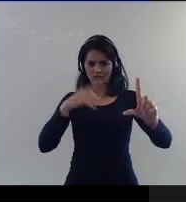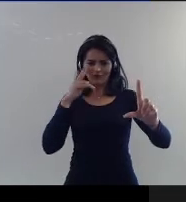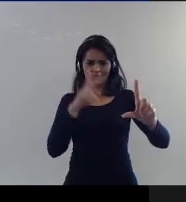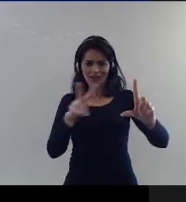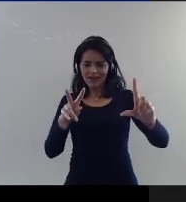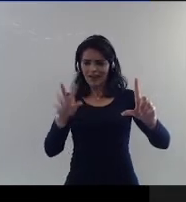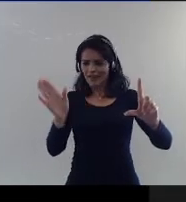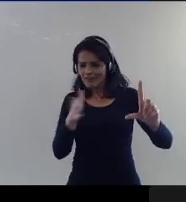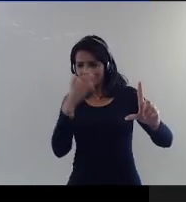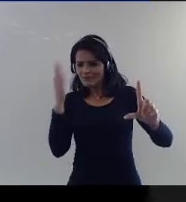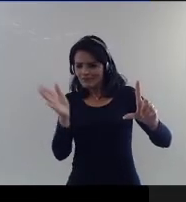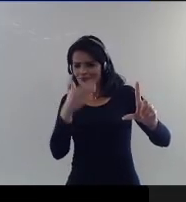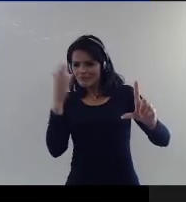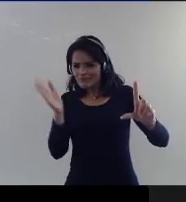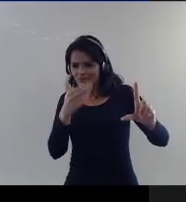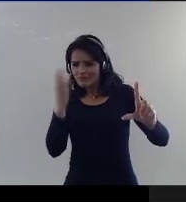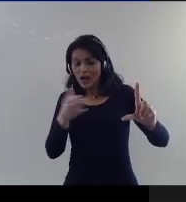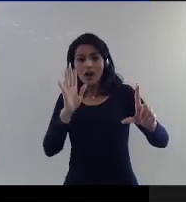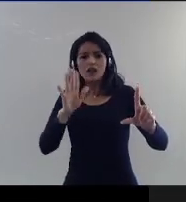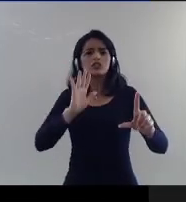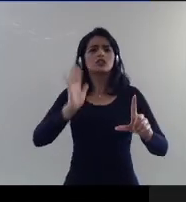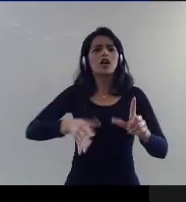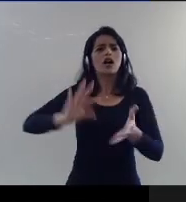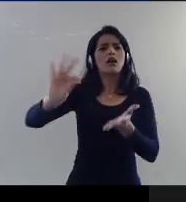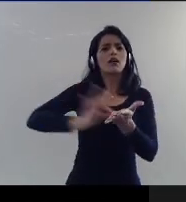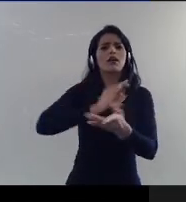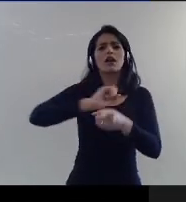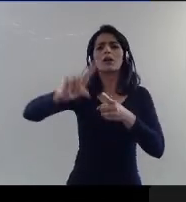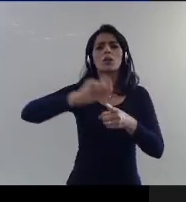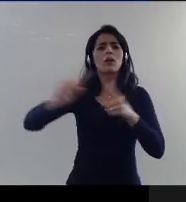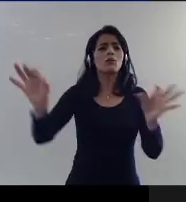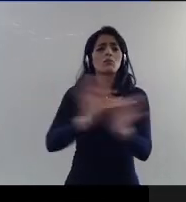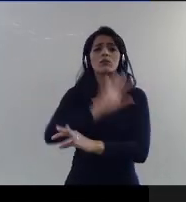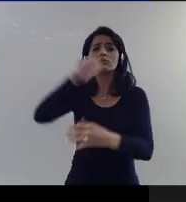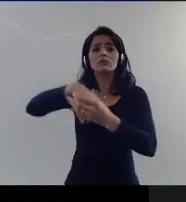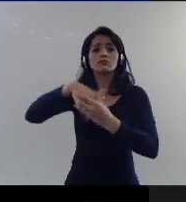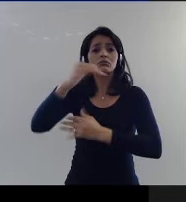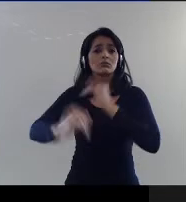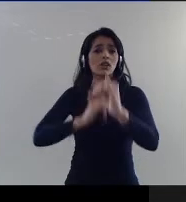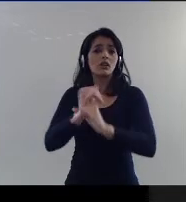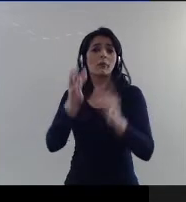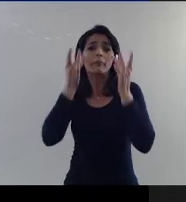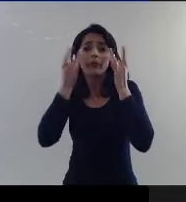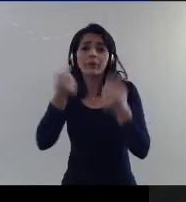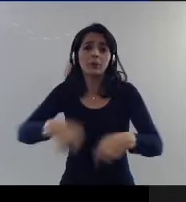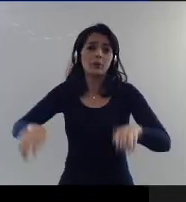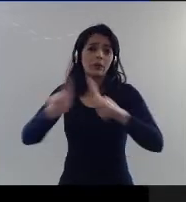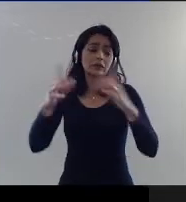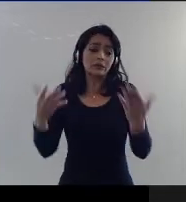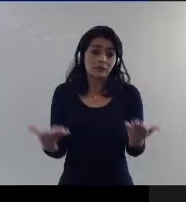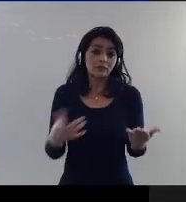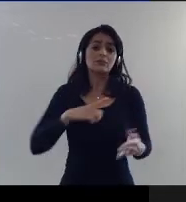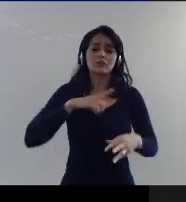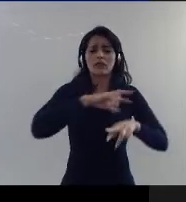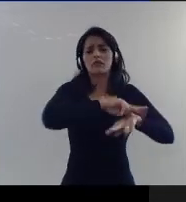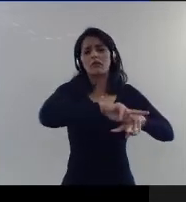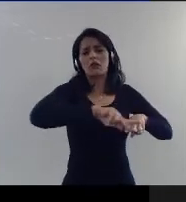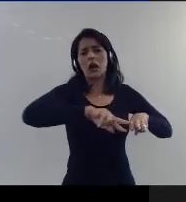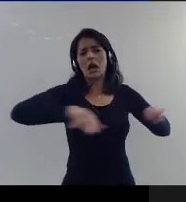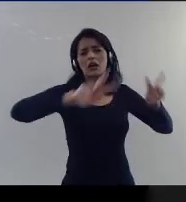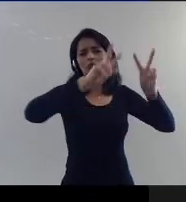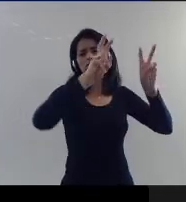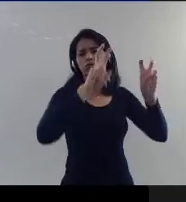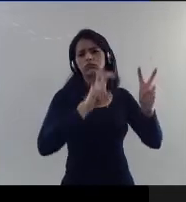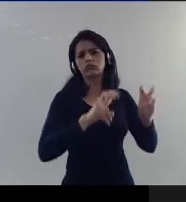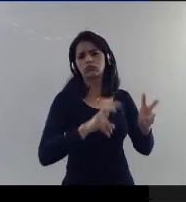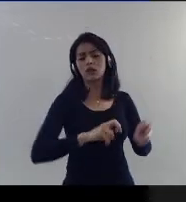ao passo que muitos falavam aí que a tecnologia ia acabar com o direito, etc., o que a gente vê é que a gente tem uma demanda gigantesca de novos assuntos